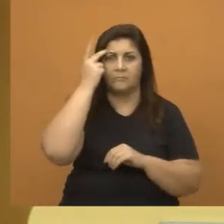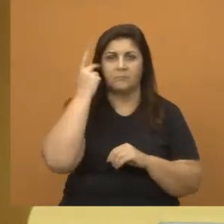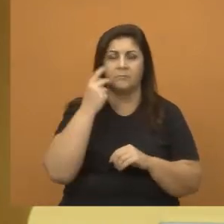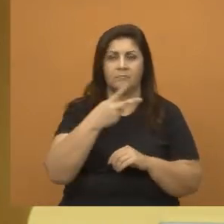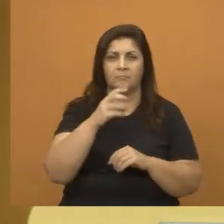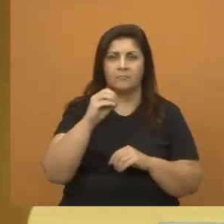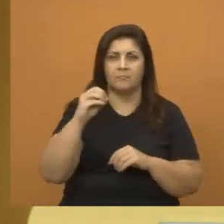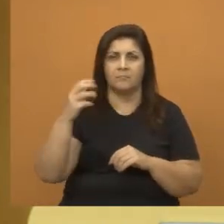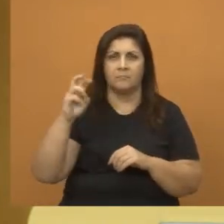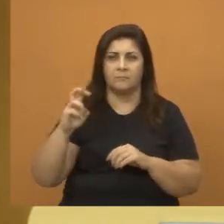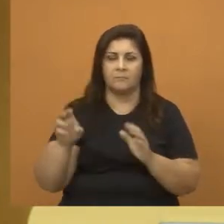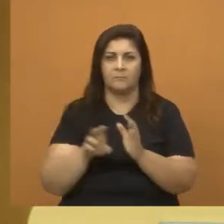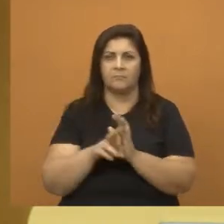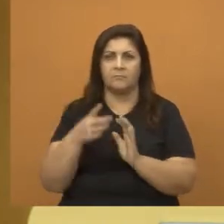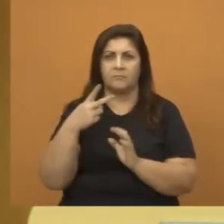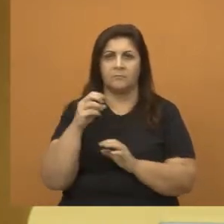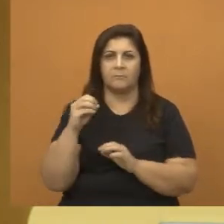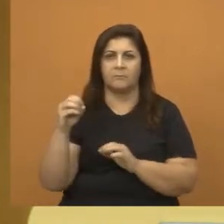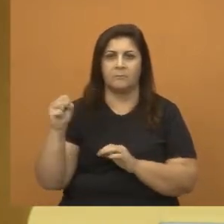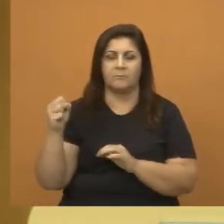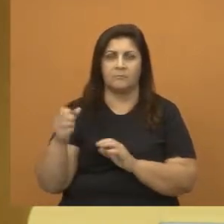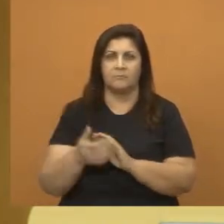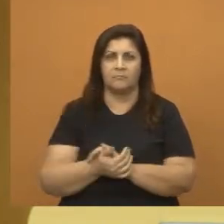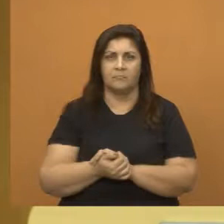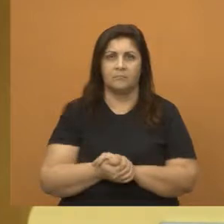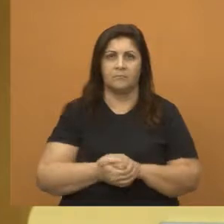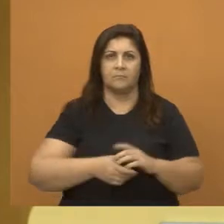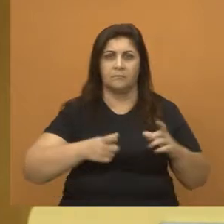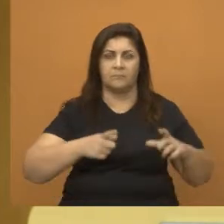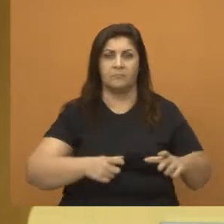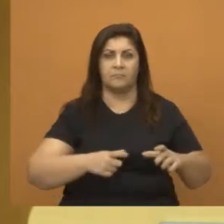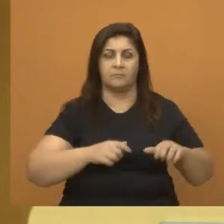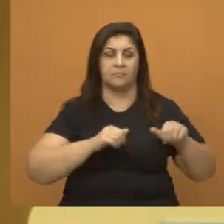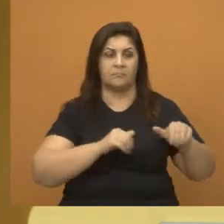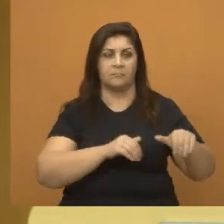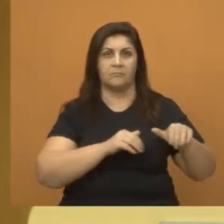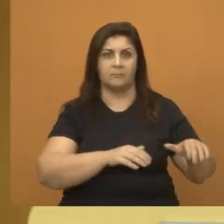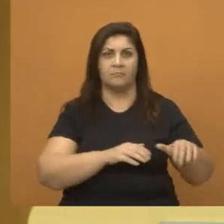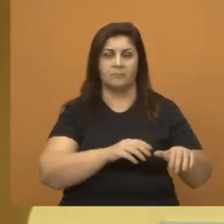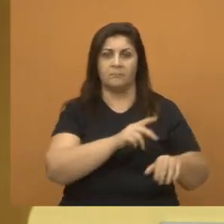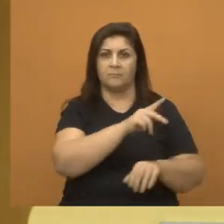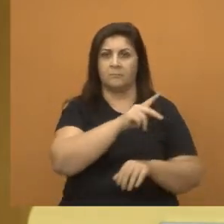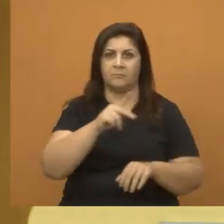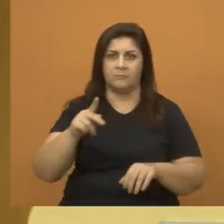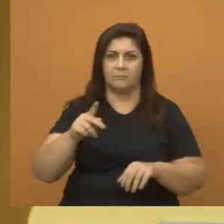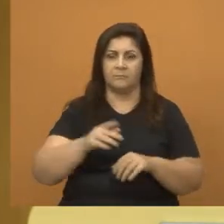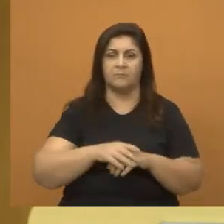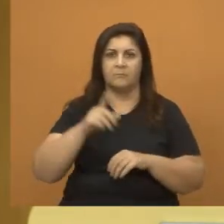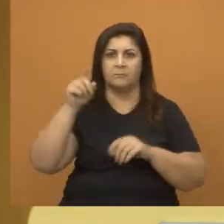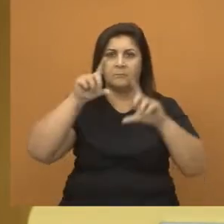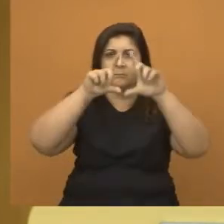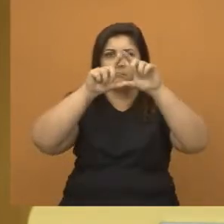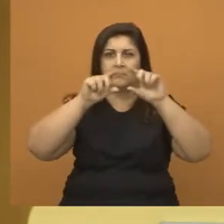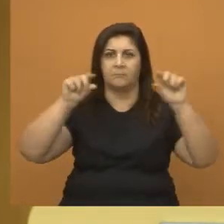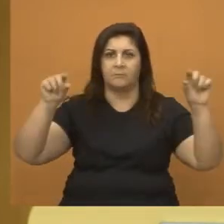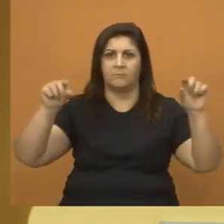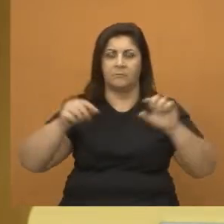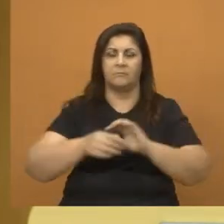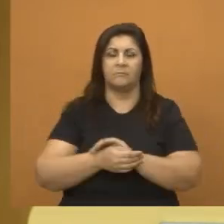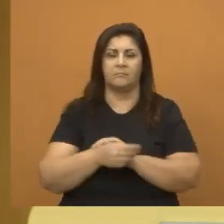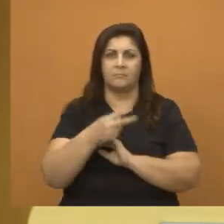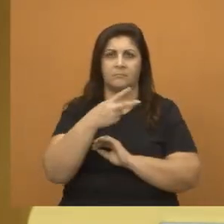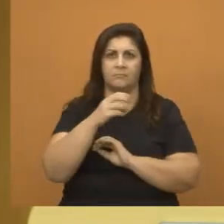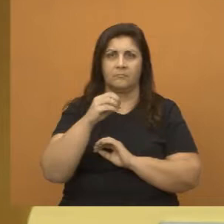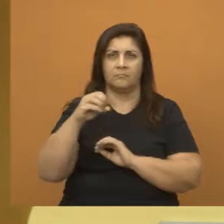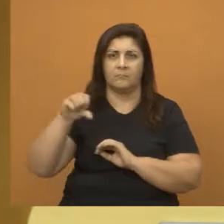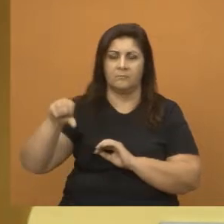a 2008 batalhão da guarda presidencial batalhão duque de caxias brasília distrito federal dois mil e nove